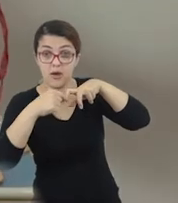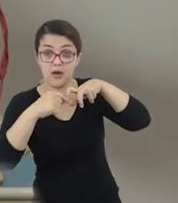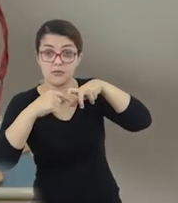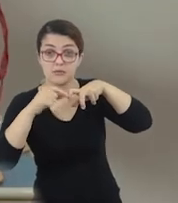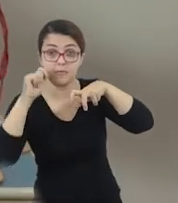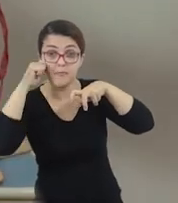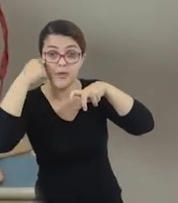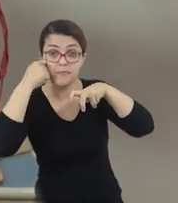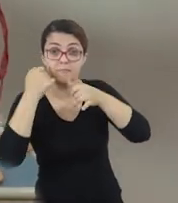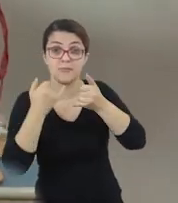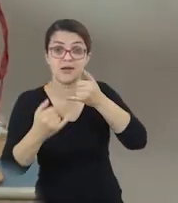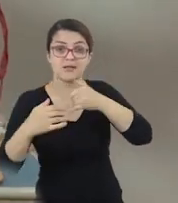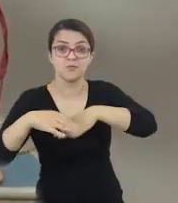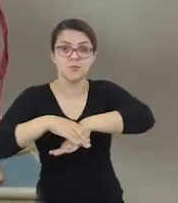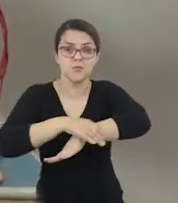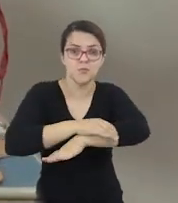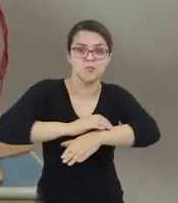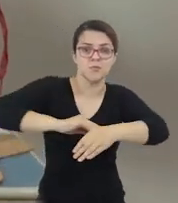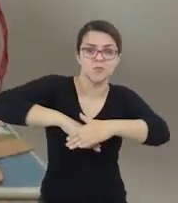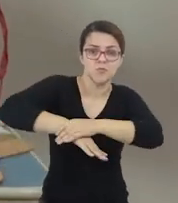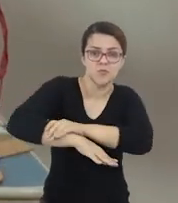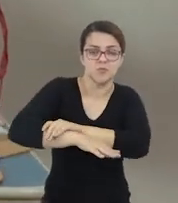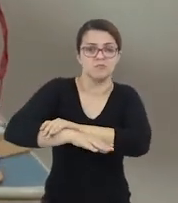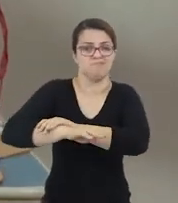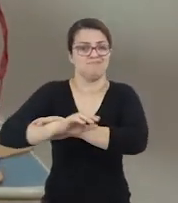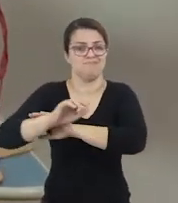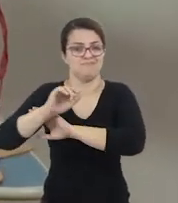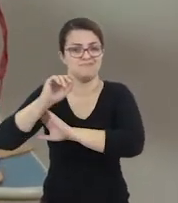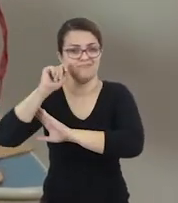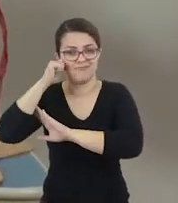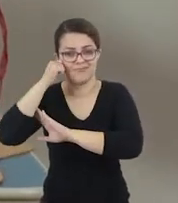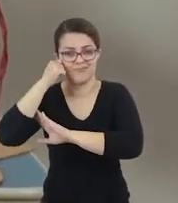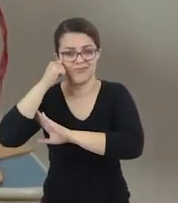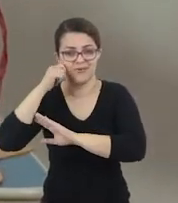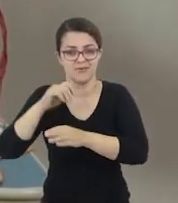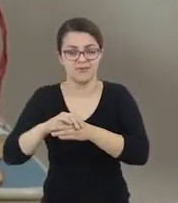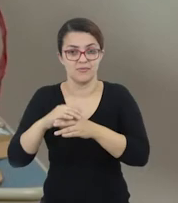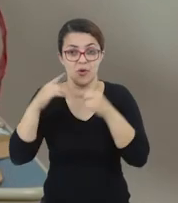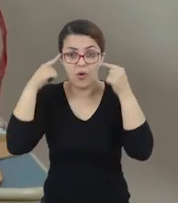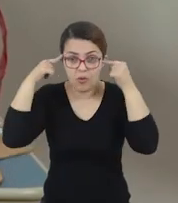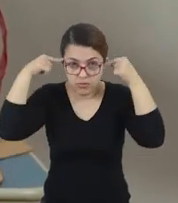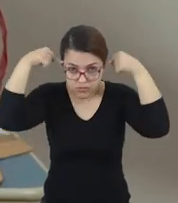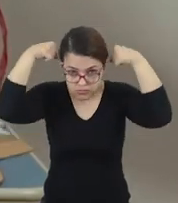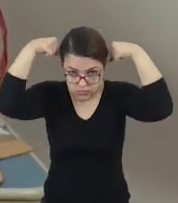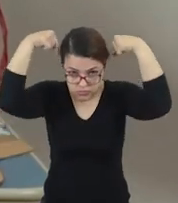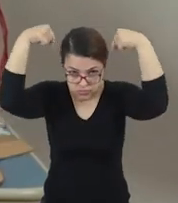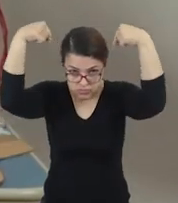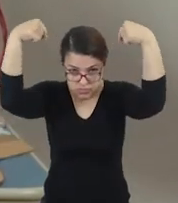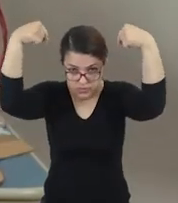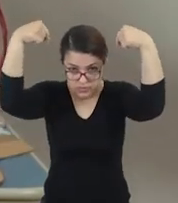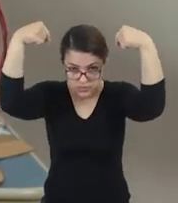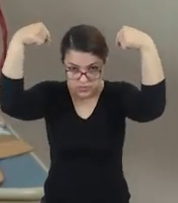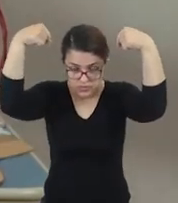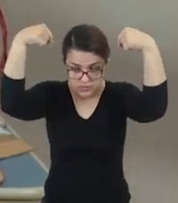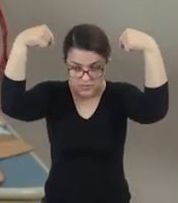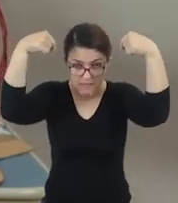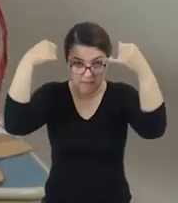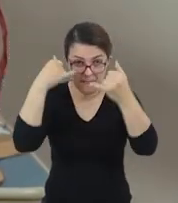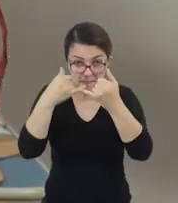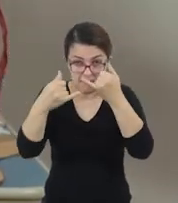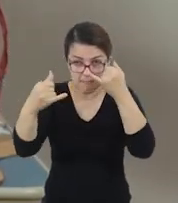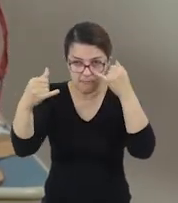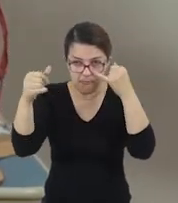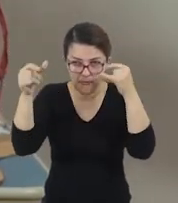botinhas, né? As orelhas dele são pontudinhas e elas parecem uma antena, que elas ficam, ele fica